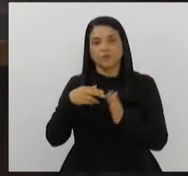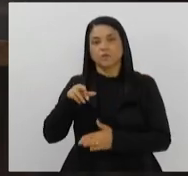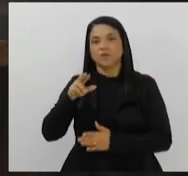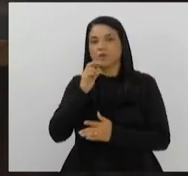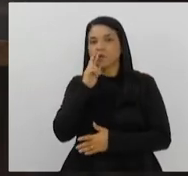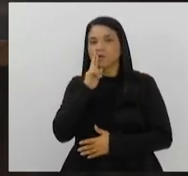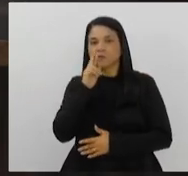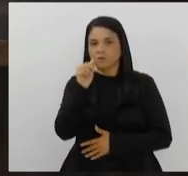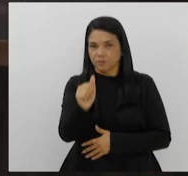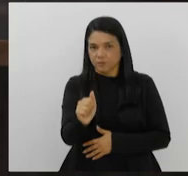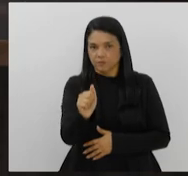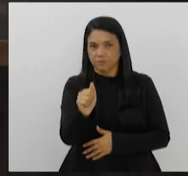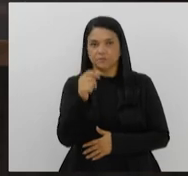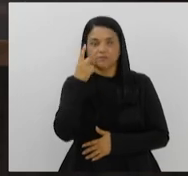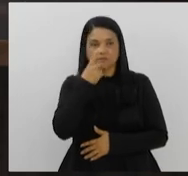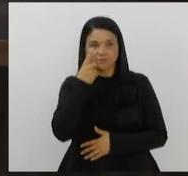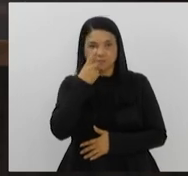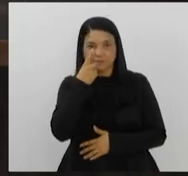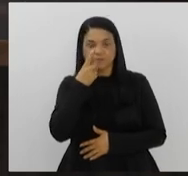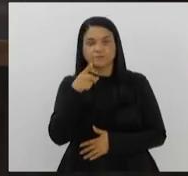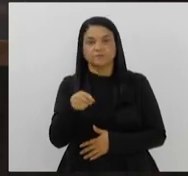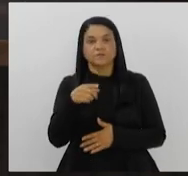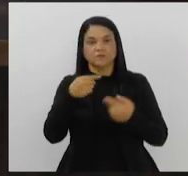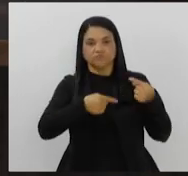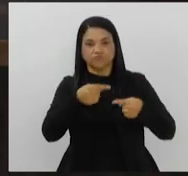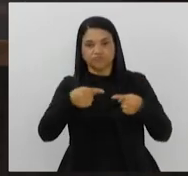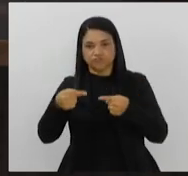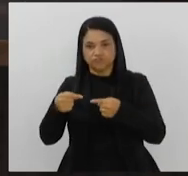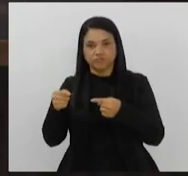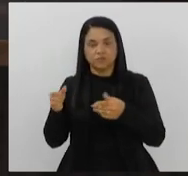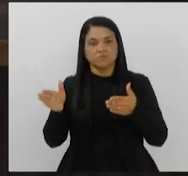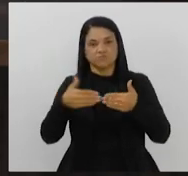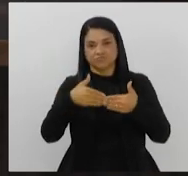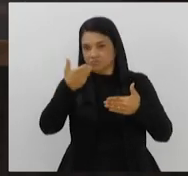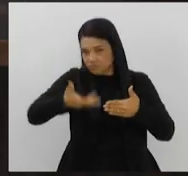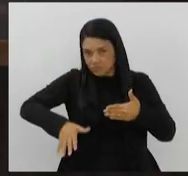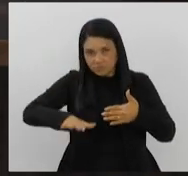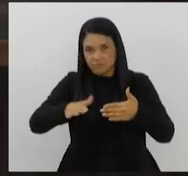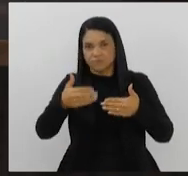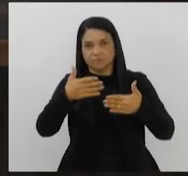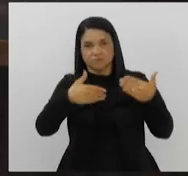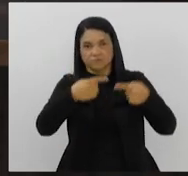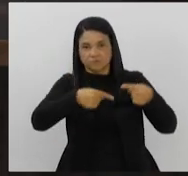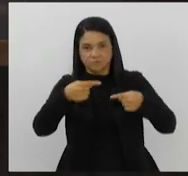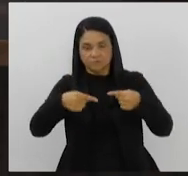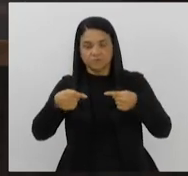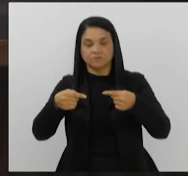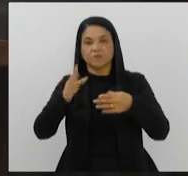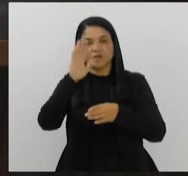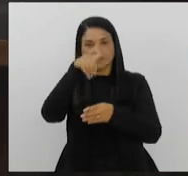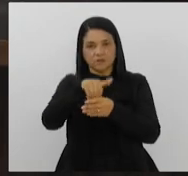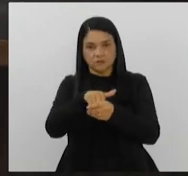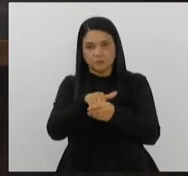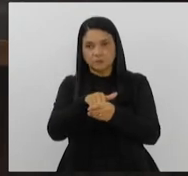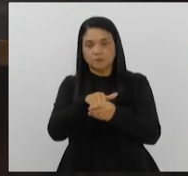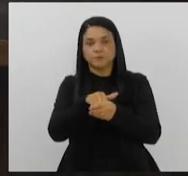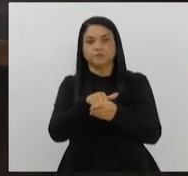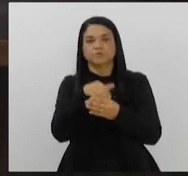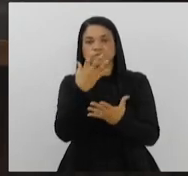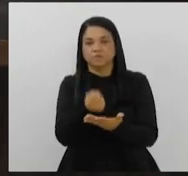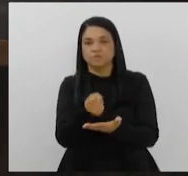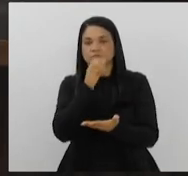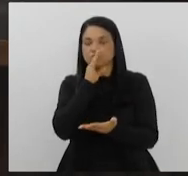Rodrigo Amorim. Em discussão. Não havendo quem queira discutir, encerrada a discussão. Em votação, os que